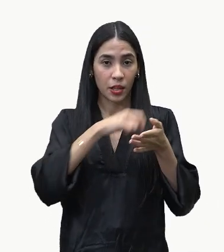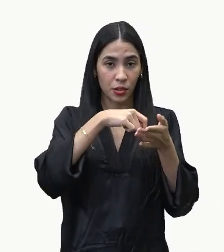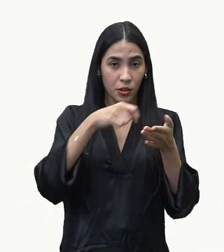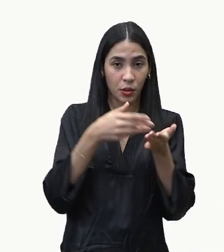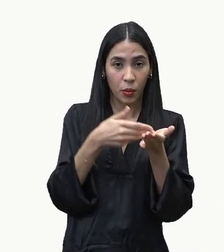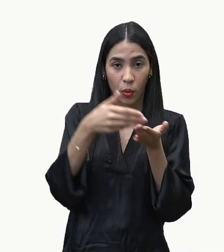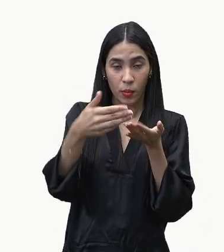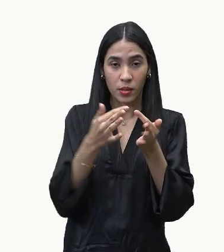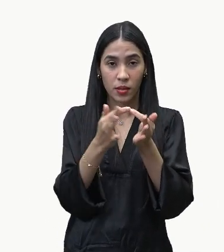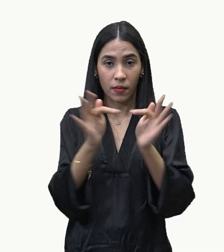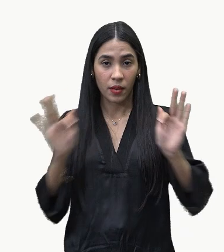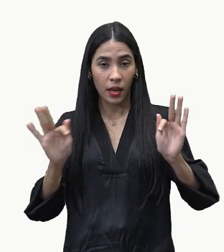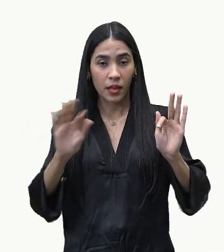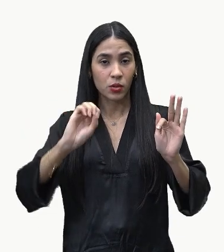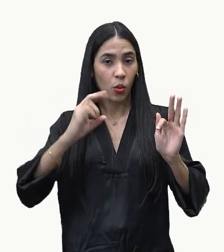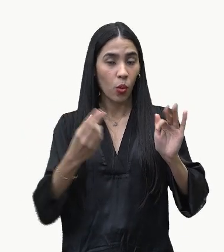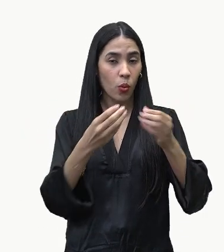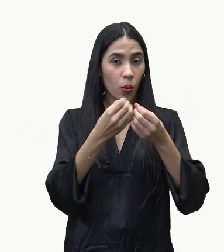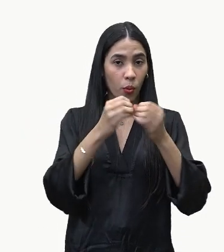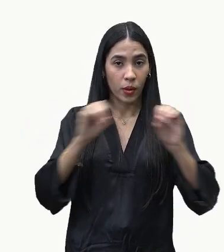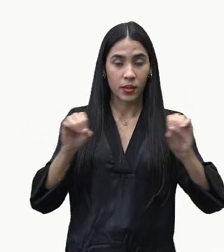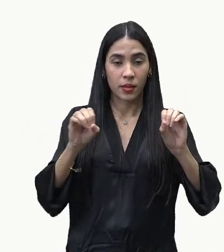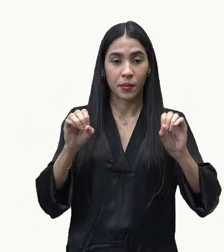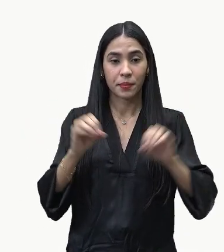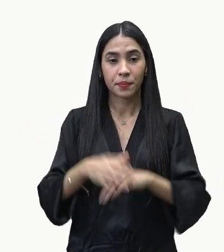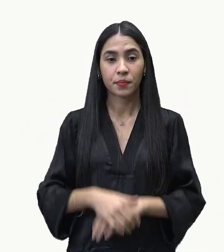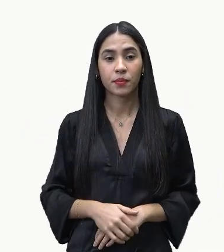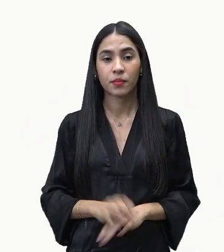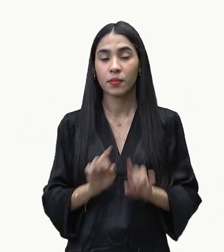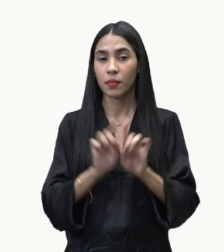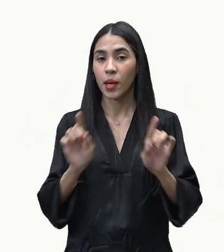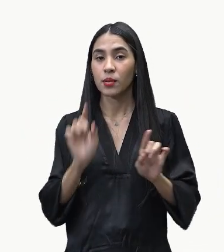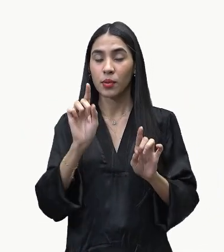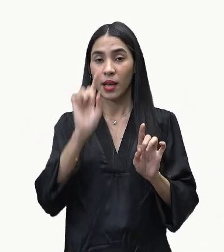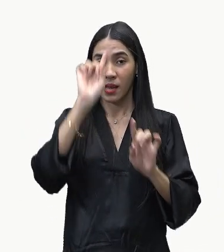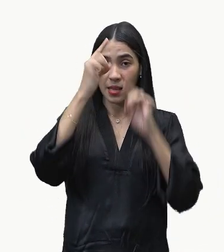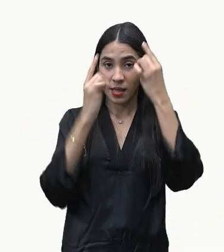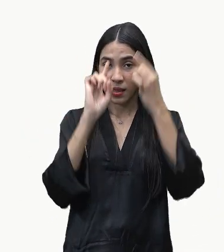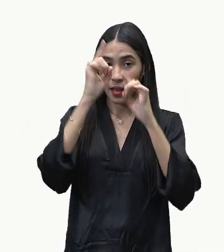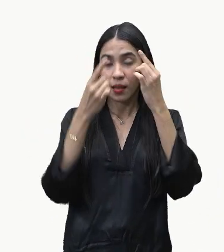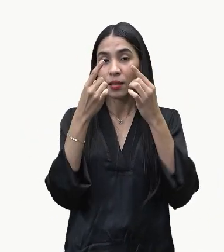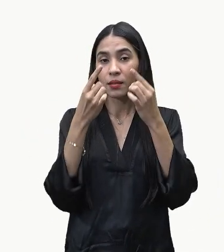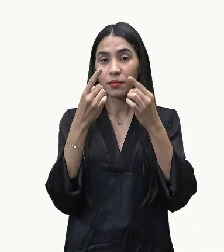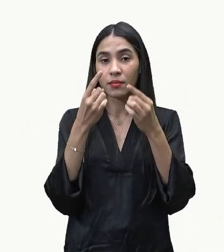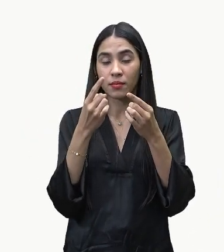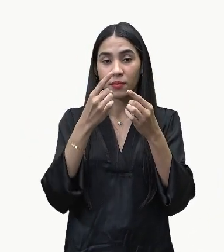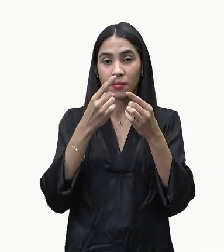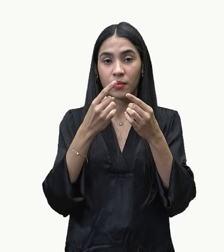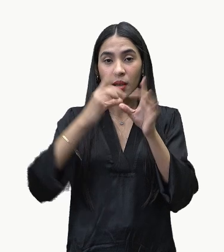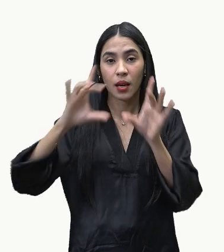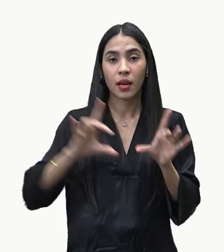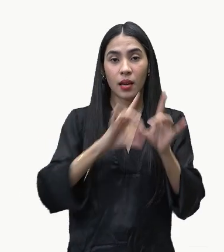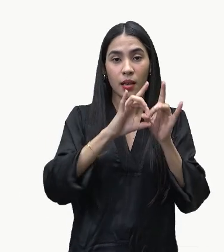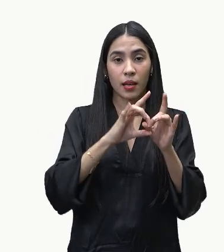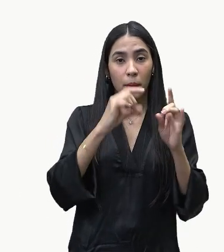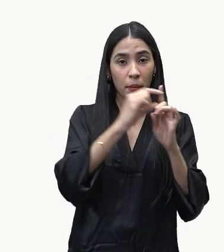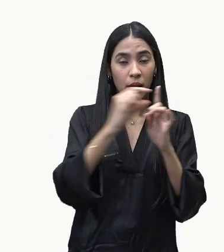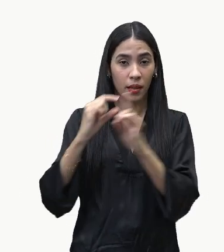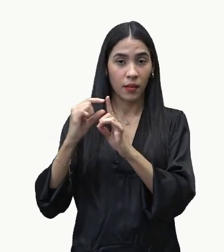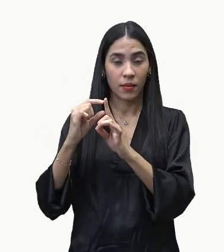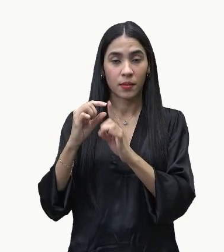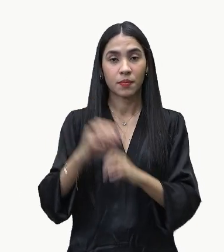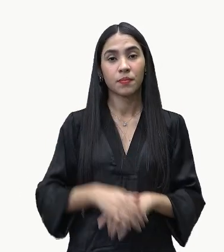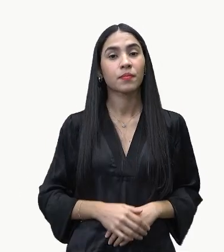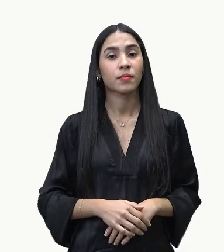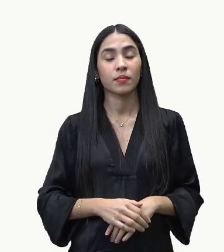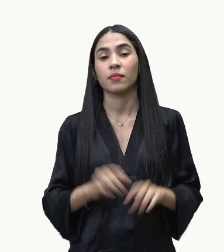ali na nossa oração, no nosso enunciado, mas pelas ideias que são associadas àquelas palavras. E,